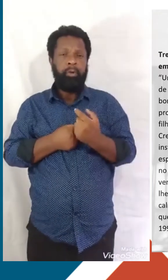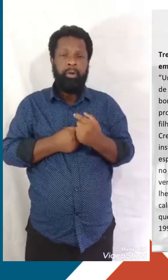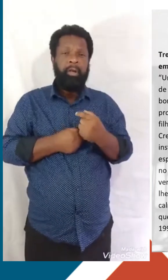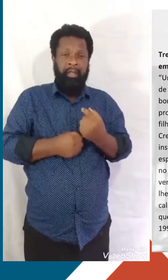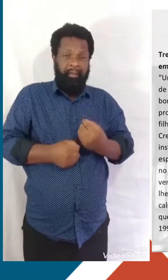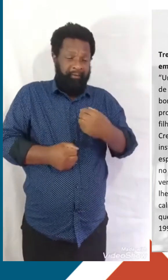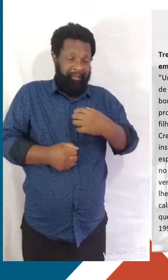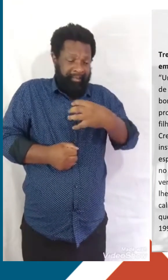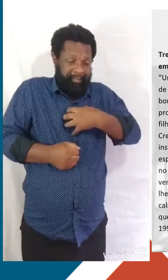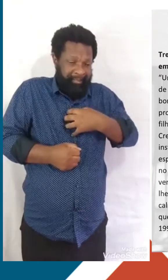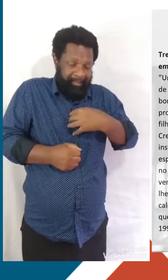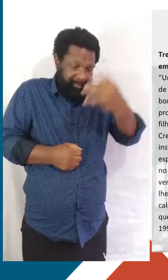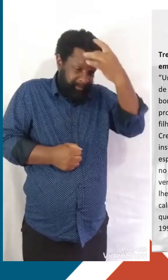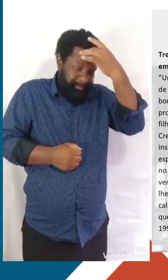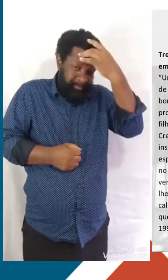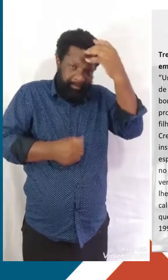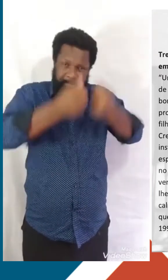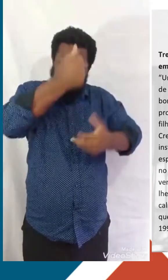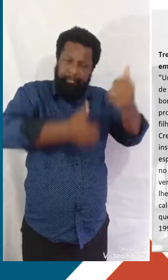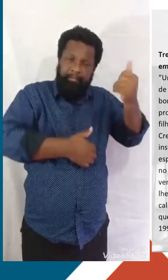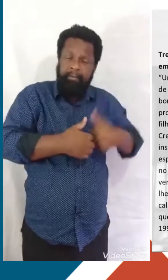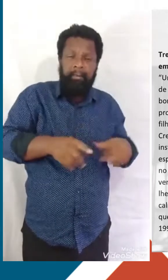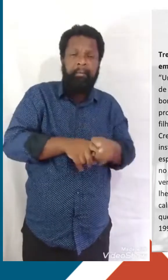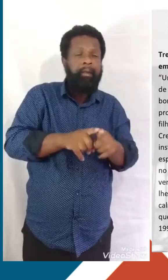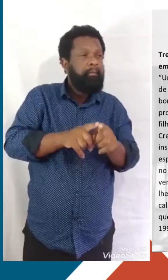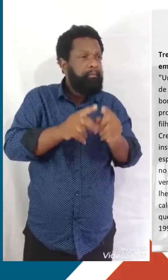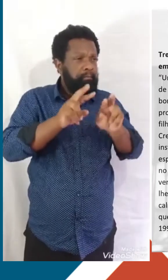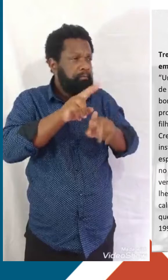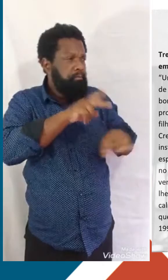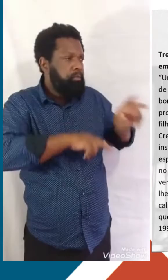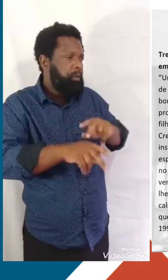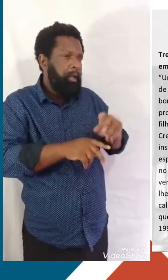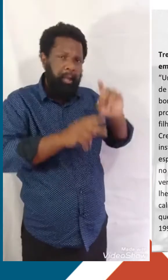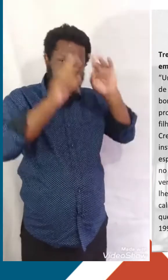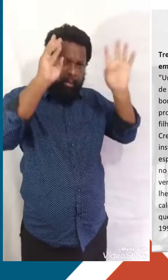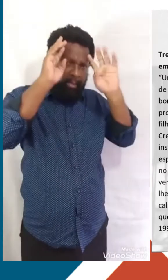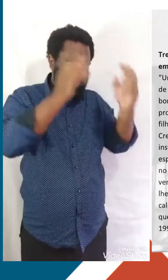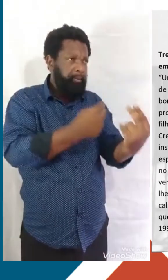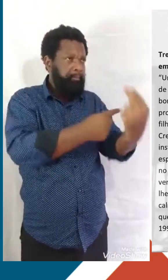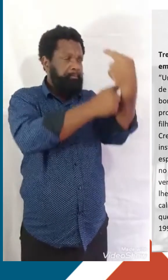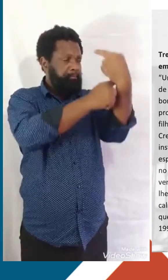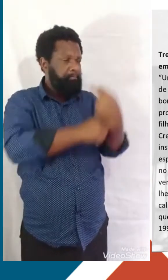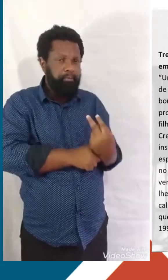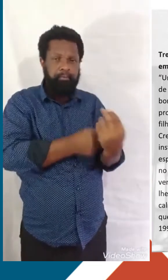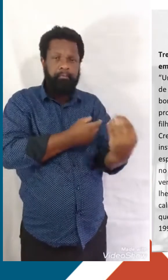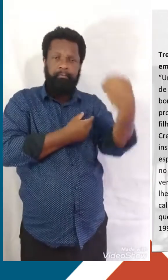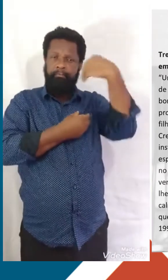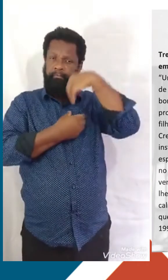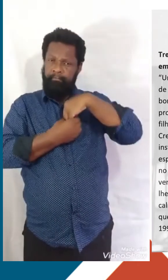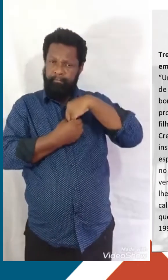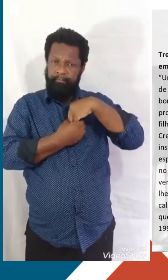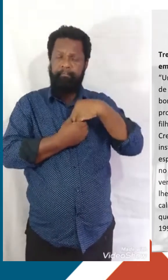a epifania, por meio de cenas voltadas para os pensamentos e a interioridade